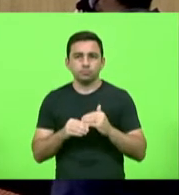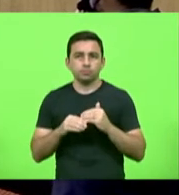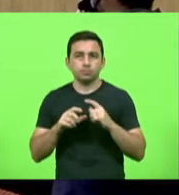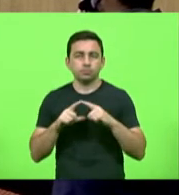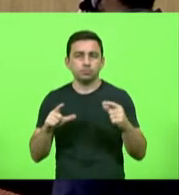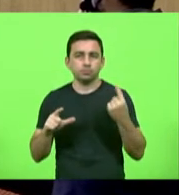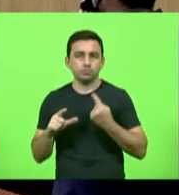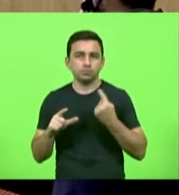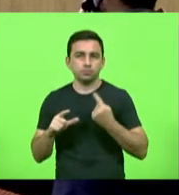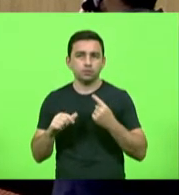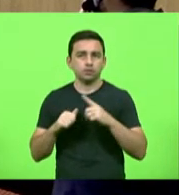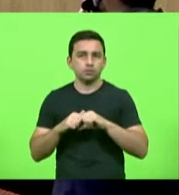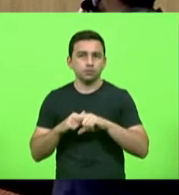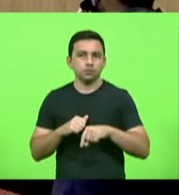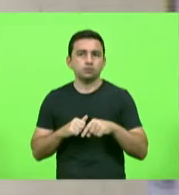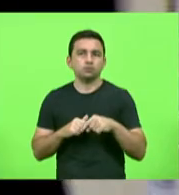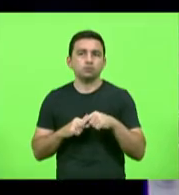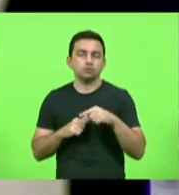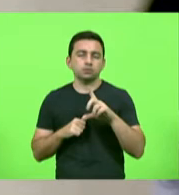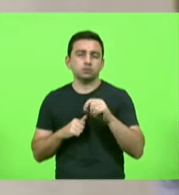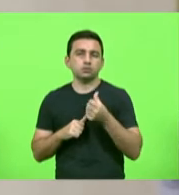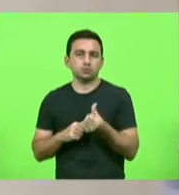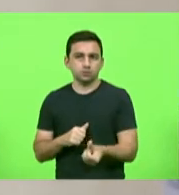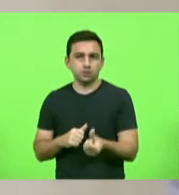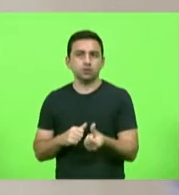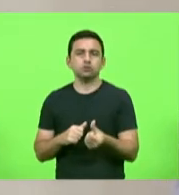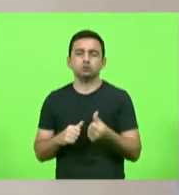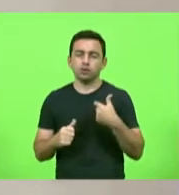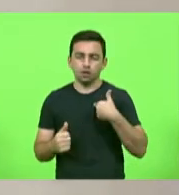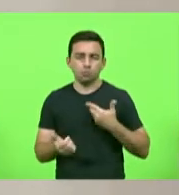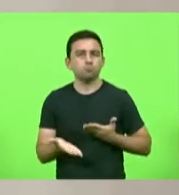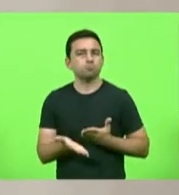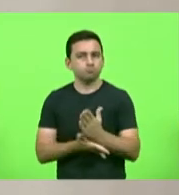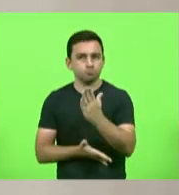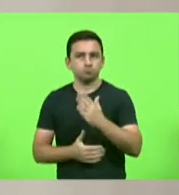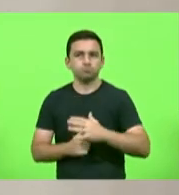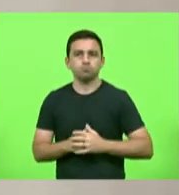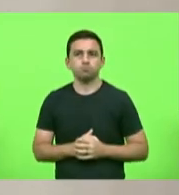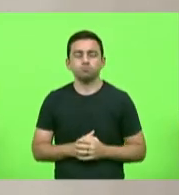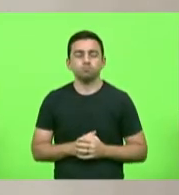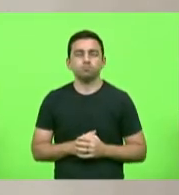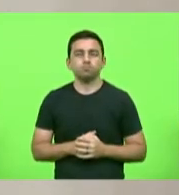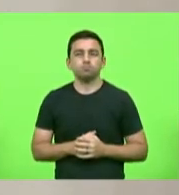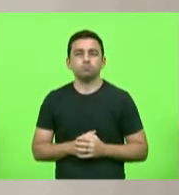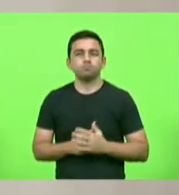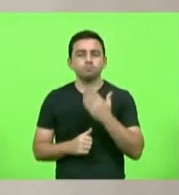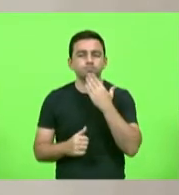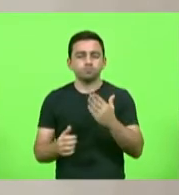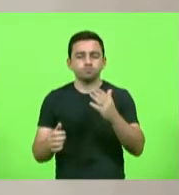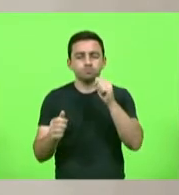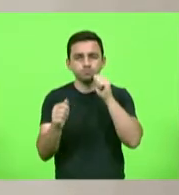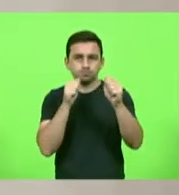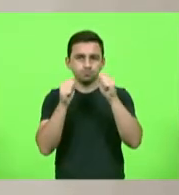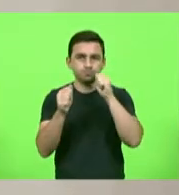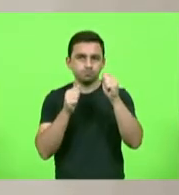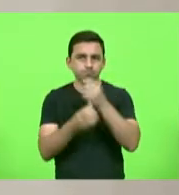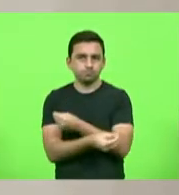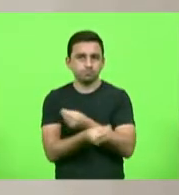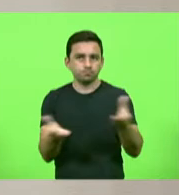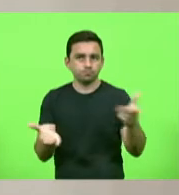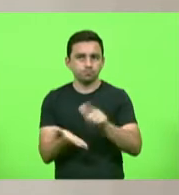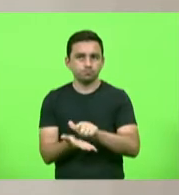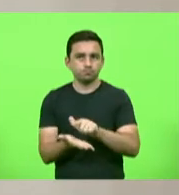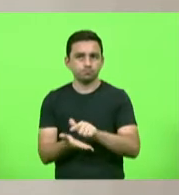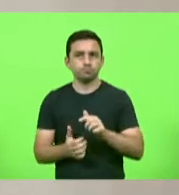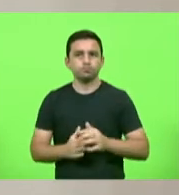do artigo número 106 do Regimento Interno, dou a por aprovadas. Solicito a assessoria que proceda à distribuição do